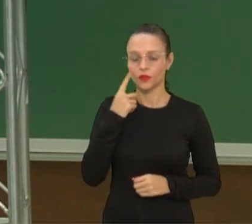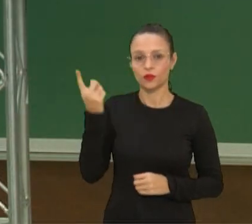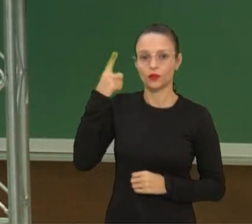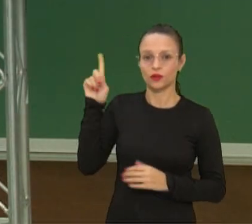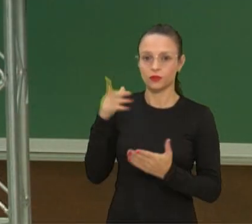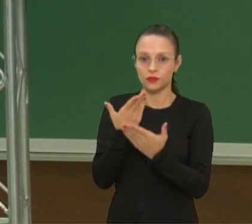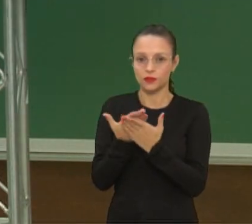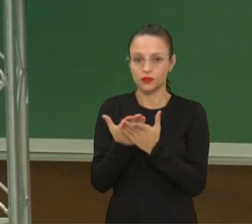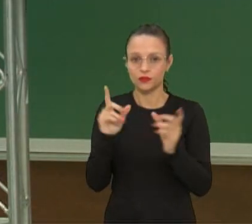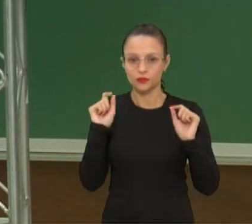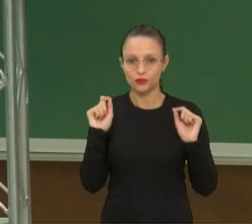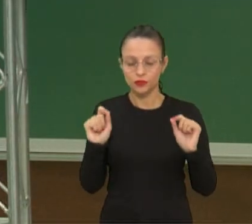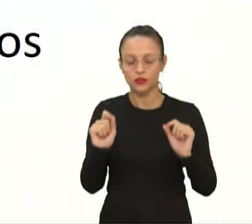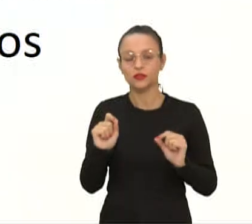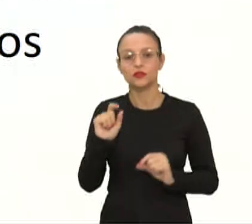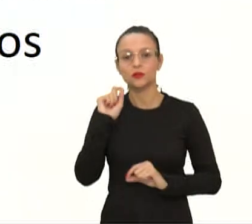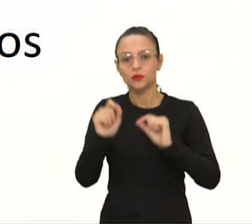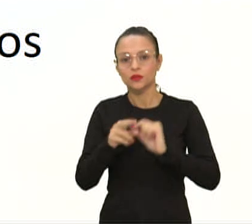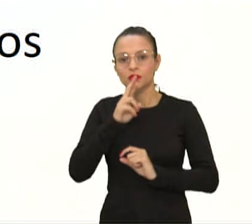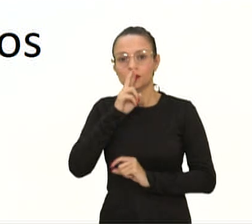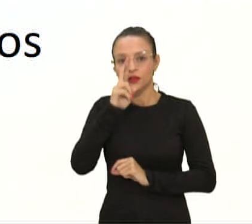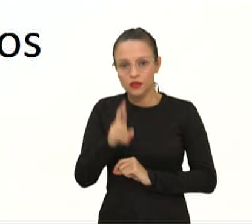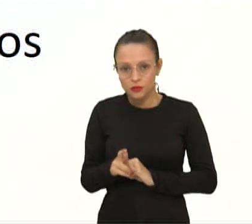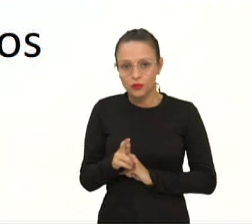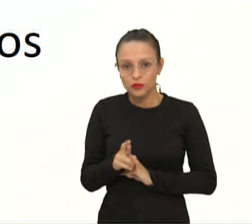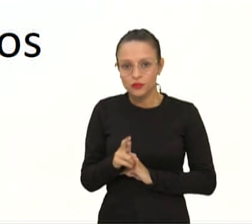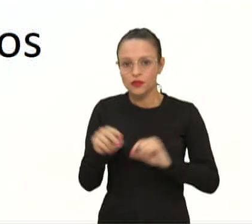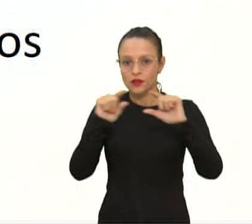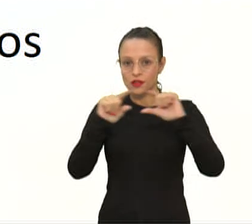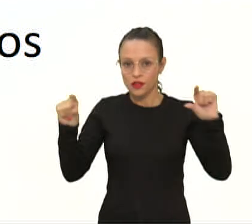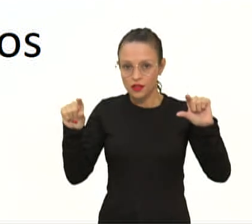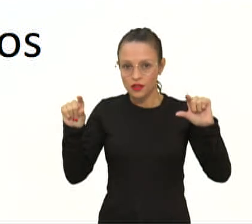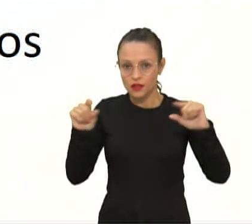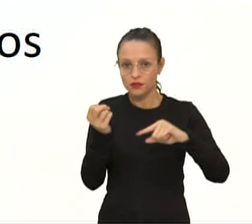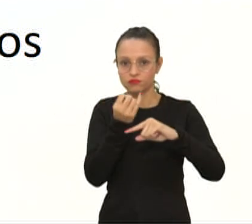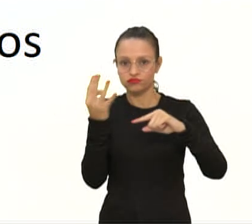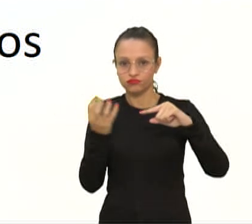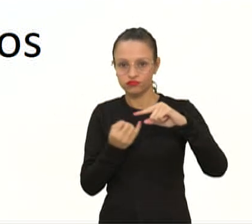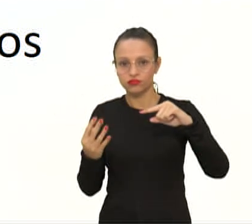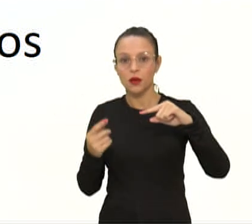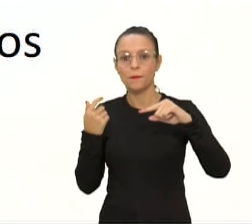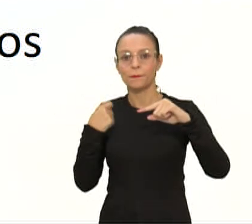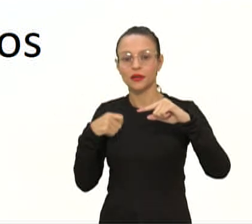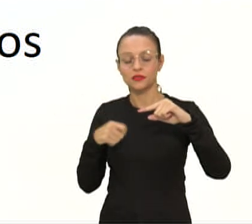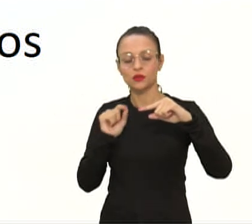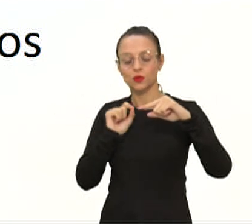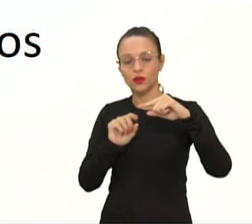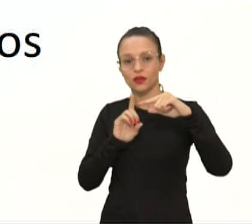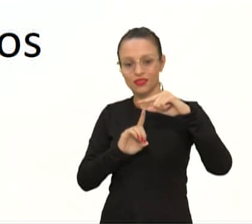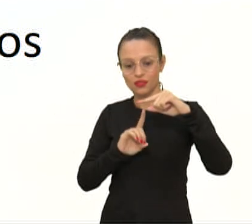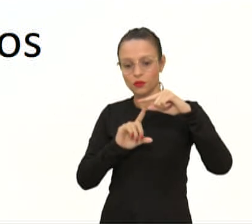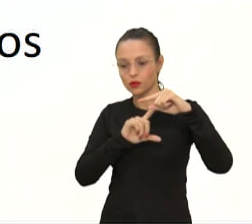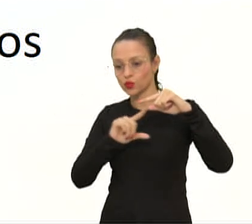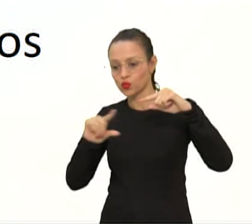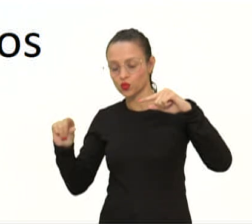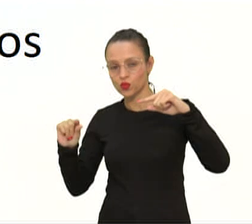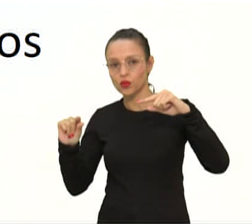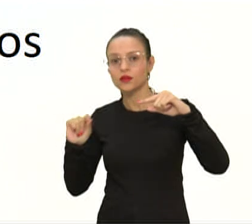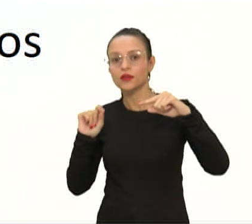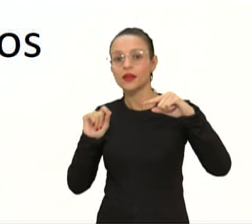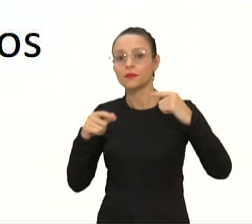aula? Para resolver equações com coeficientes fracionários, nós devemos fazer o quê? Reduzir os denominadores ao menor denominador comum.